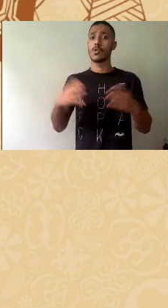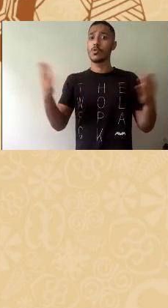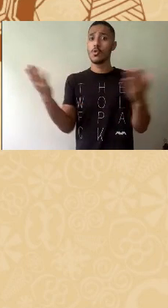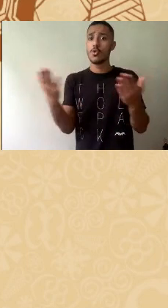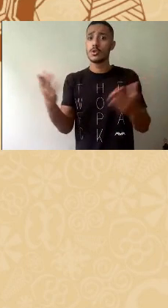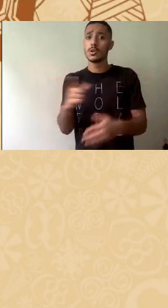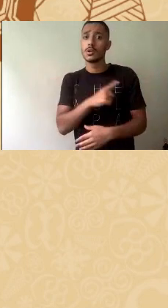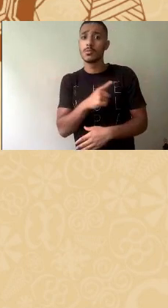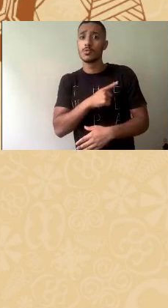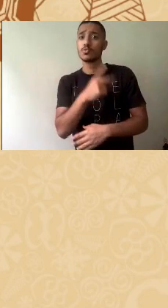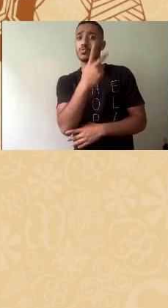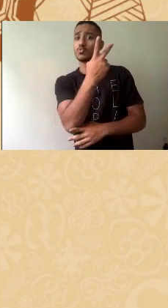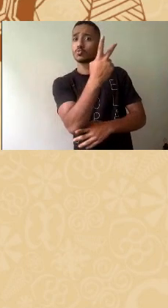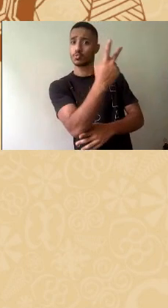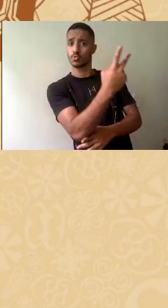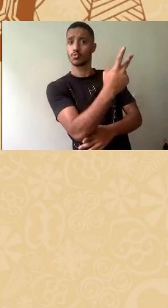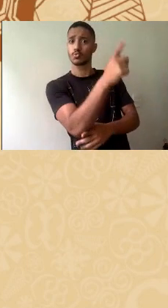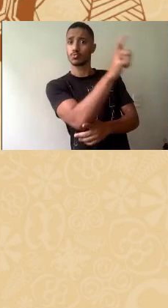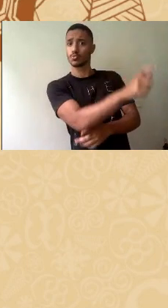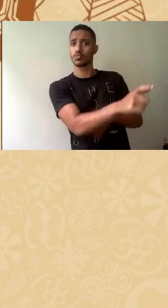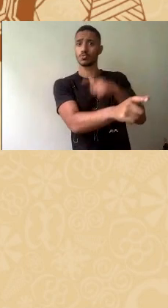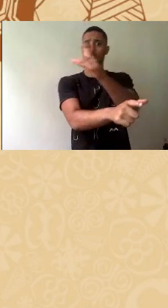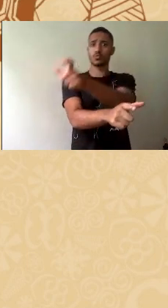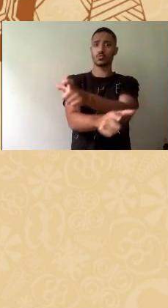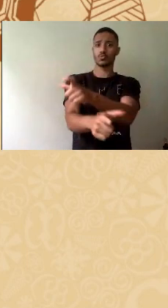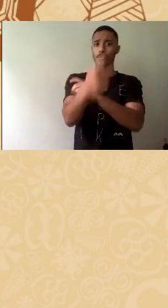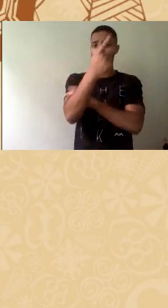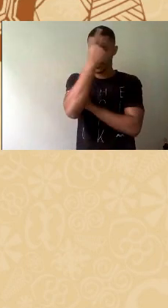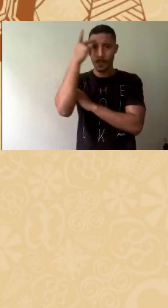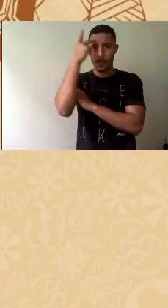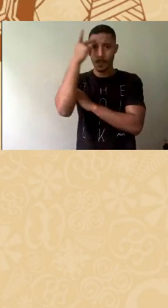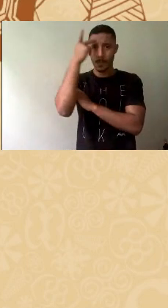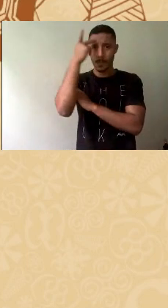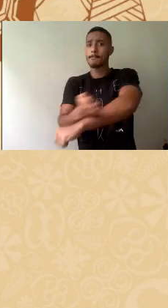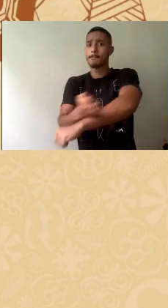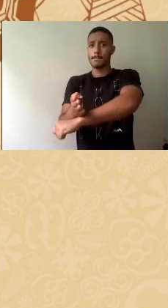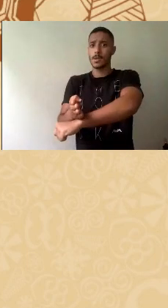duas representantes brancas, né? O CRP aqui participando.